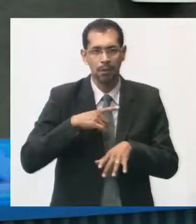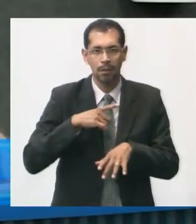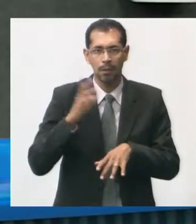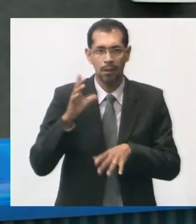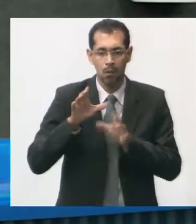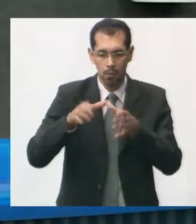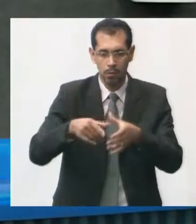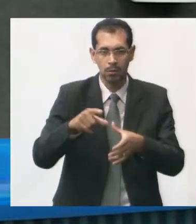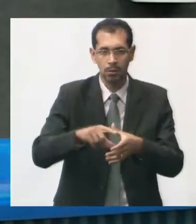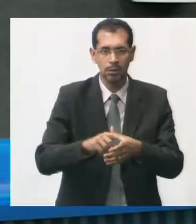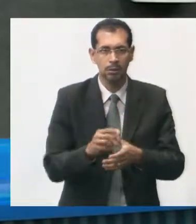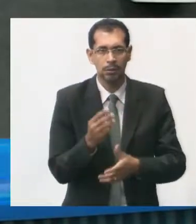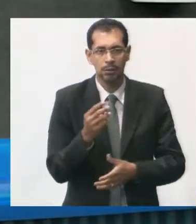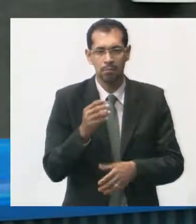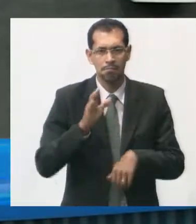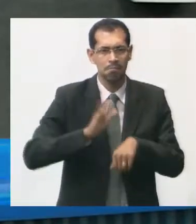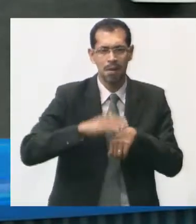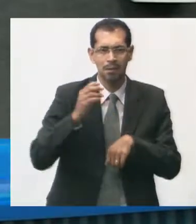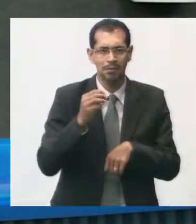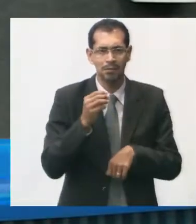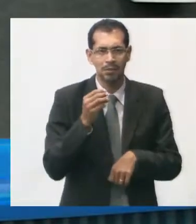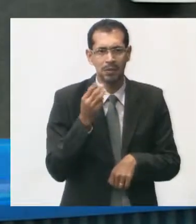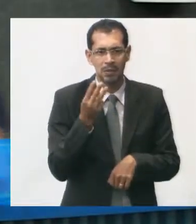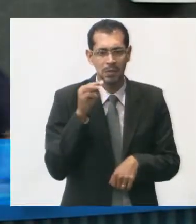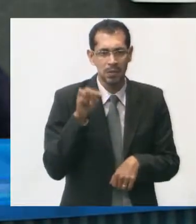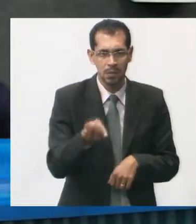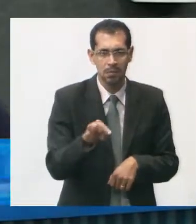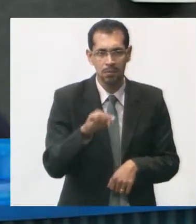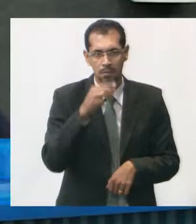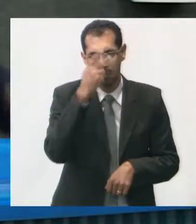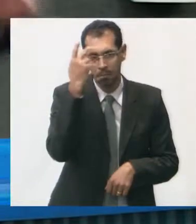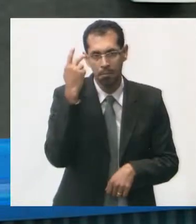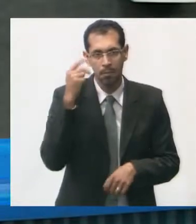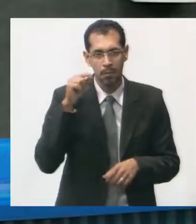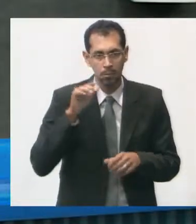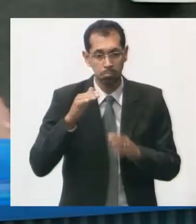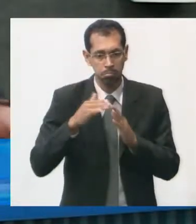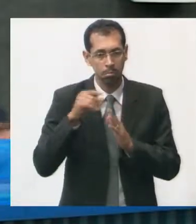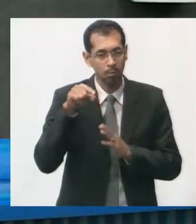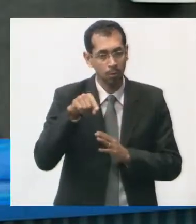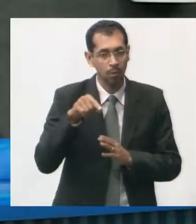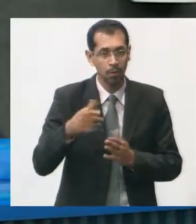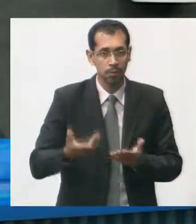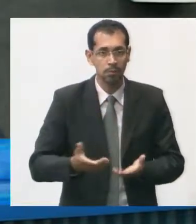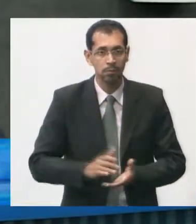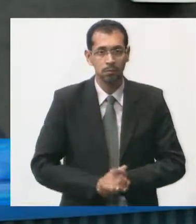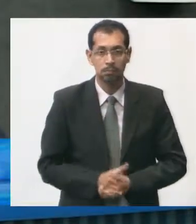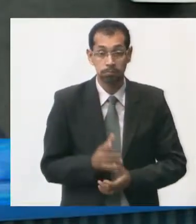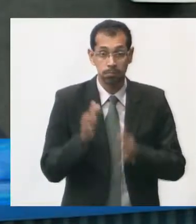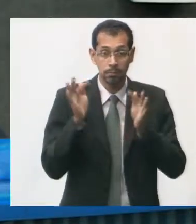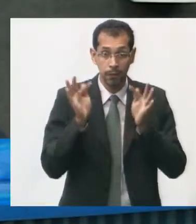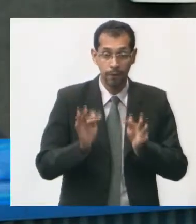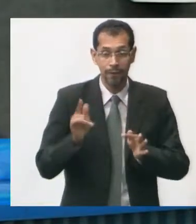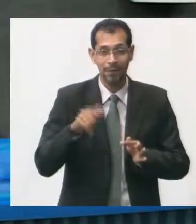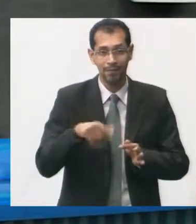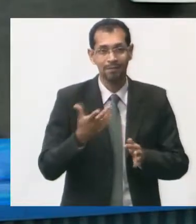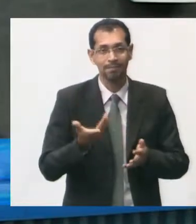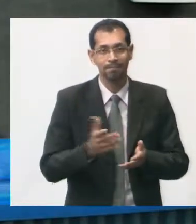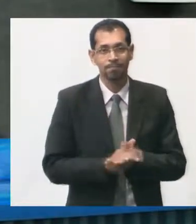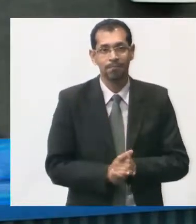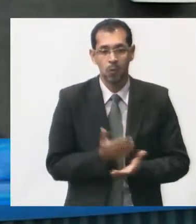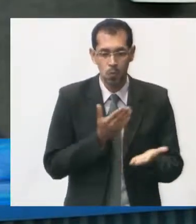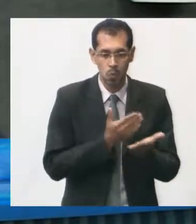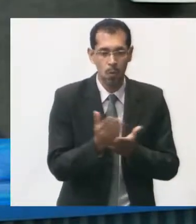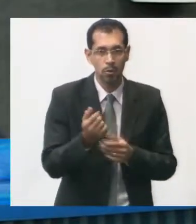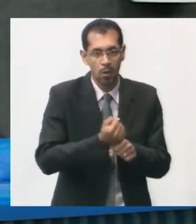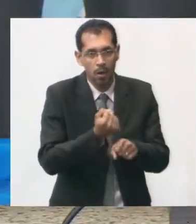estou muito feliz, vereador Vaguinho, muito feliz com essa obra. Não é a obra do... Boa parte, vereador. Está cedido. Eu também estou pedindo essa obra lá para a